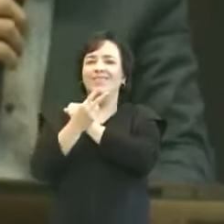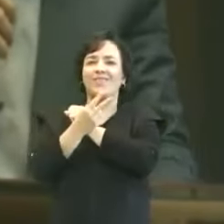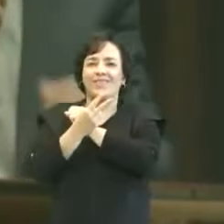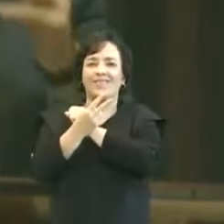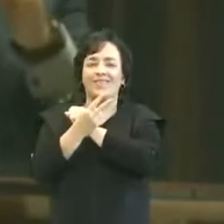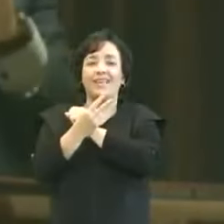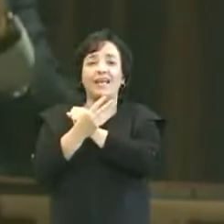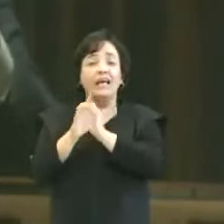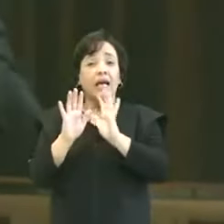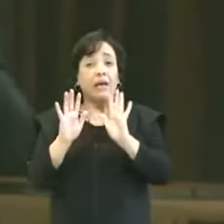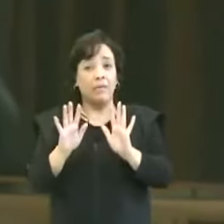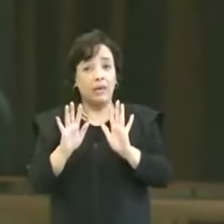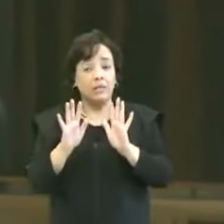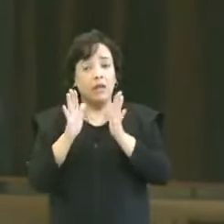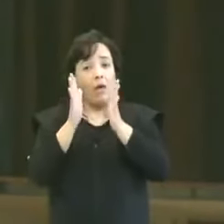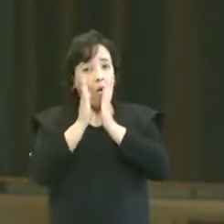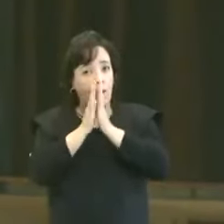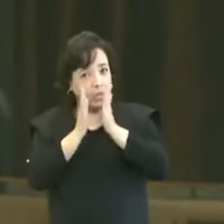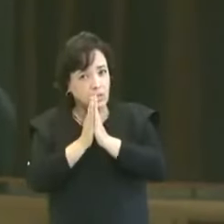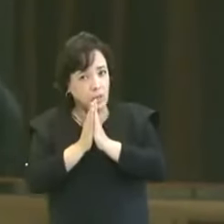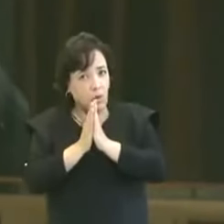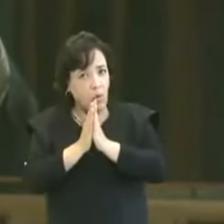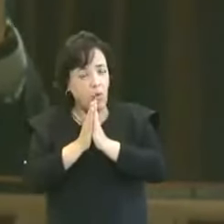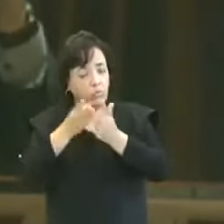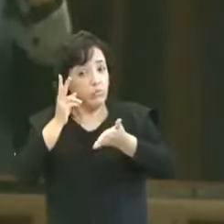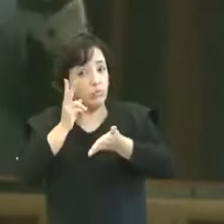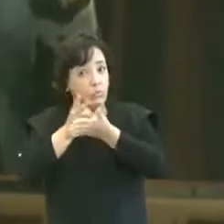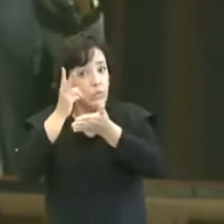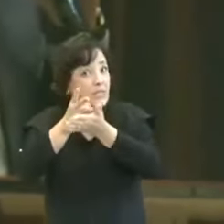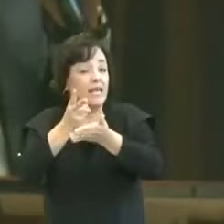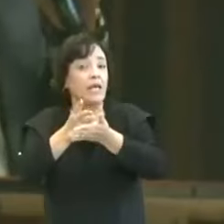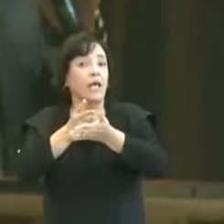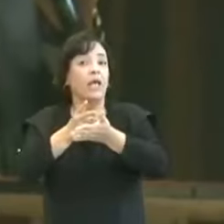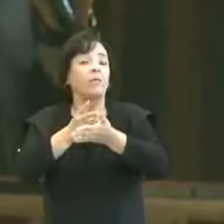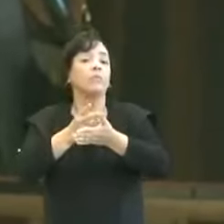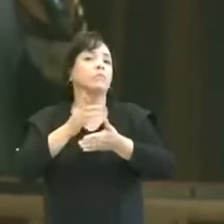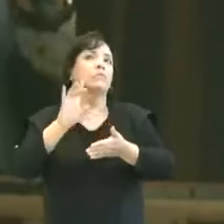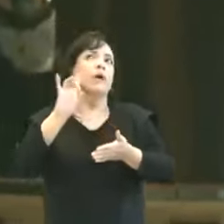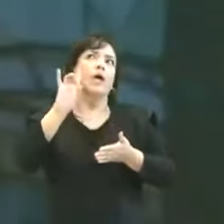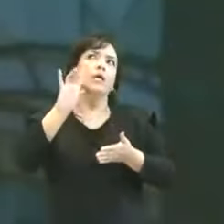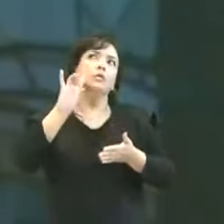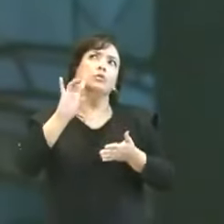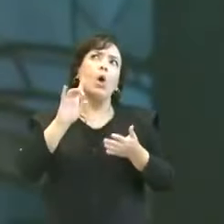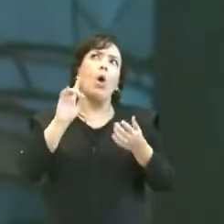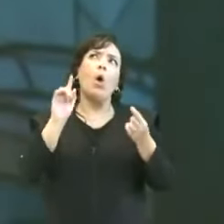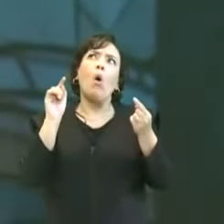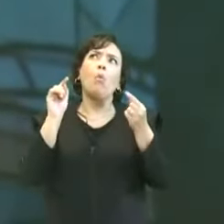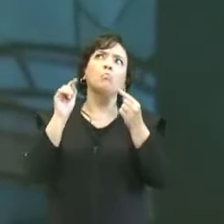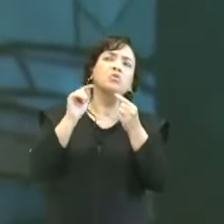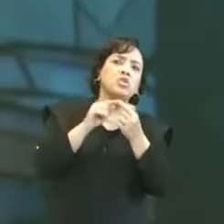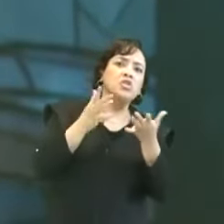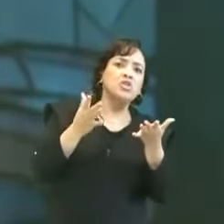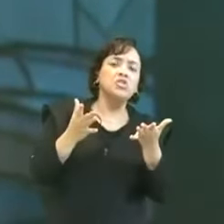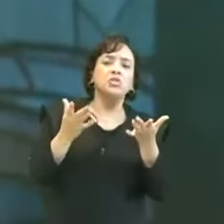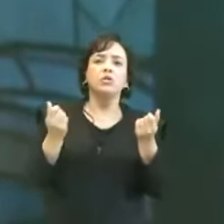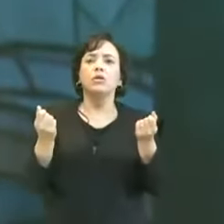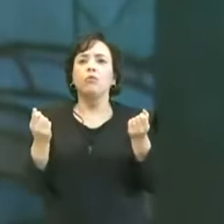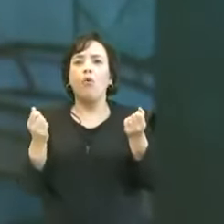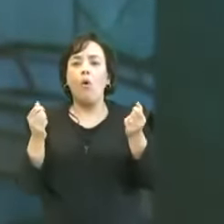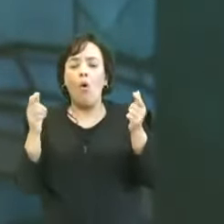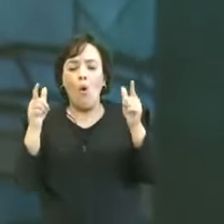Mas a oração cessante, ela não tem a ver apenas com um propósito, ou com um lugar